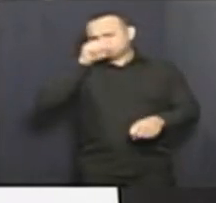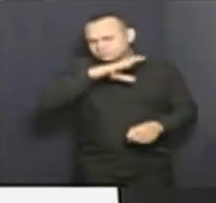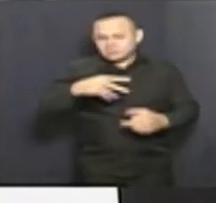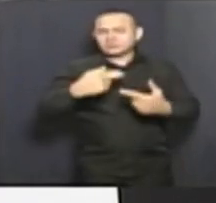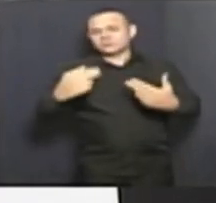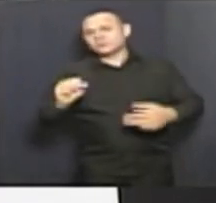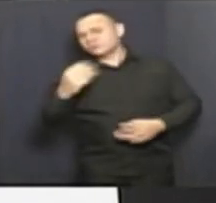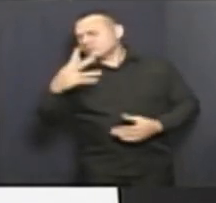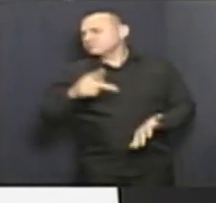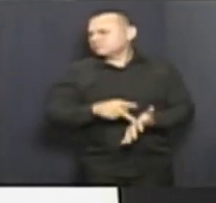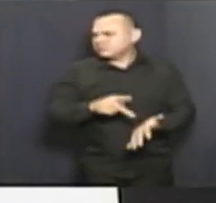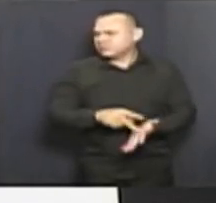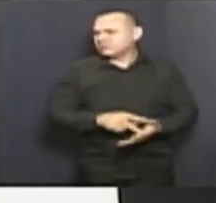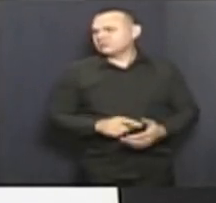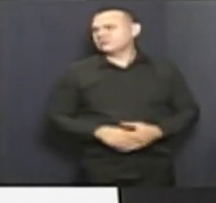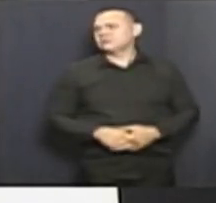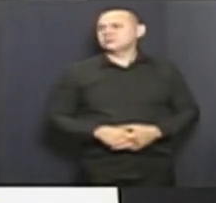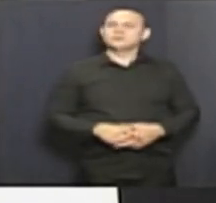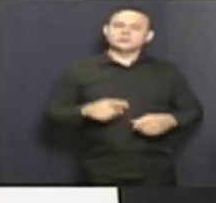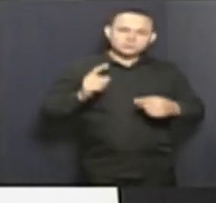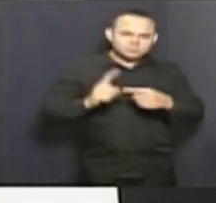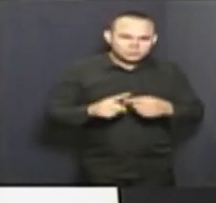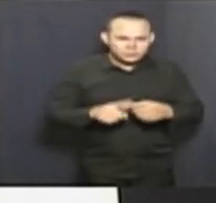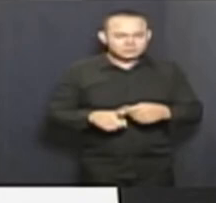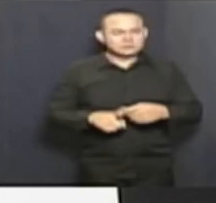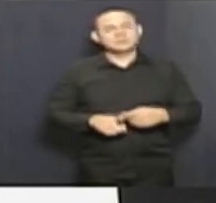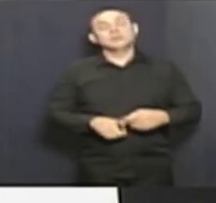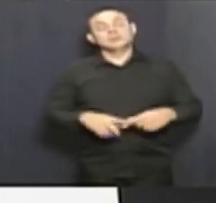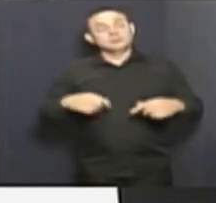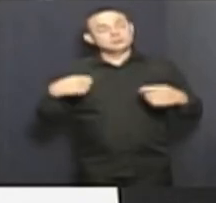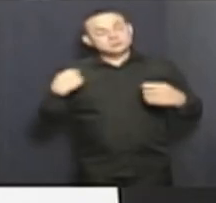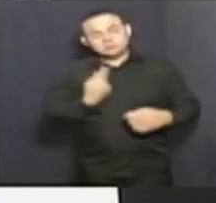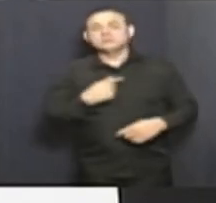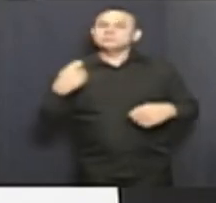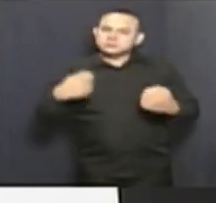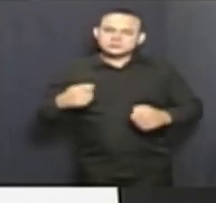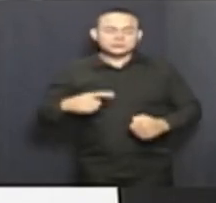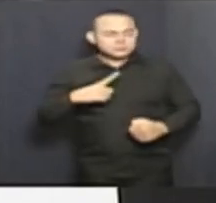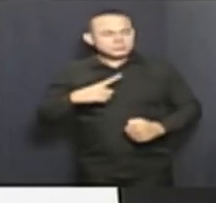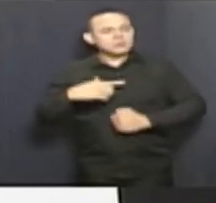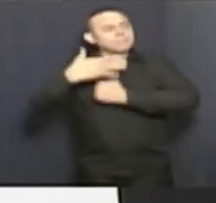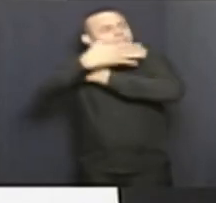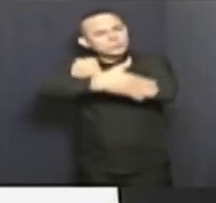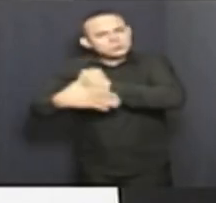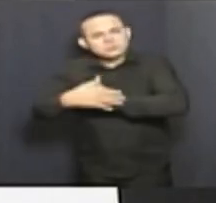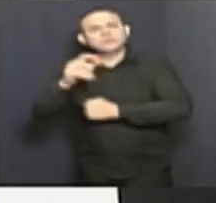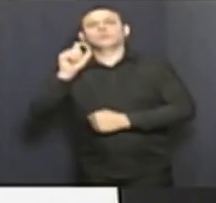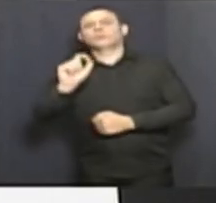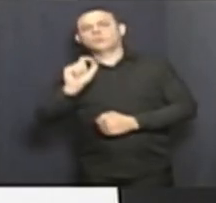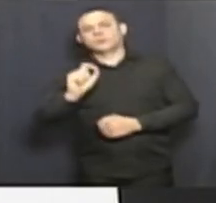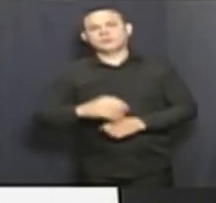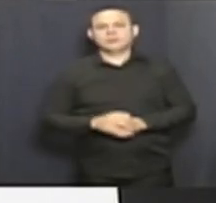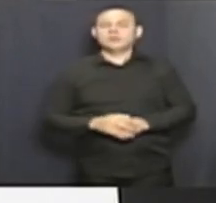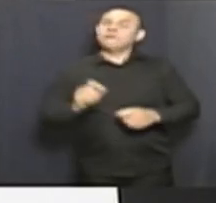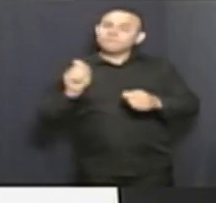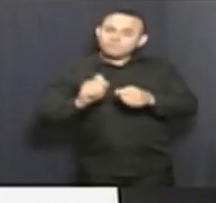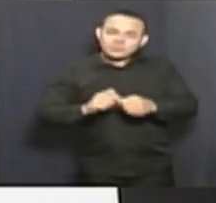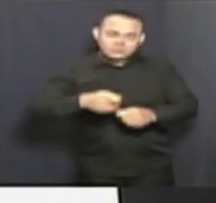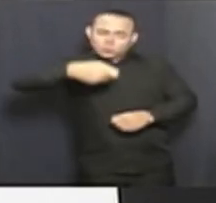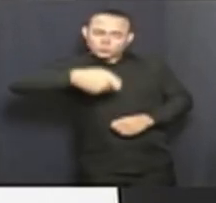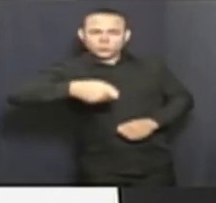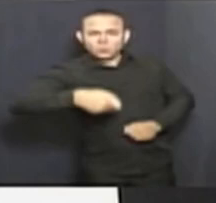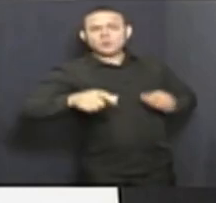virão nem toda a extensão daquele rio nós temos que proteger objetivamento é proteger e fazer cumprir a lei ambiental